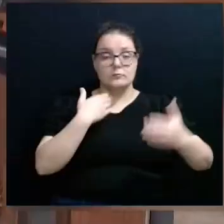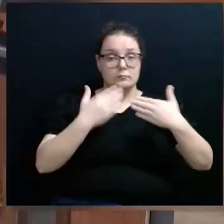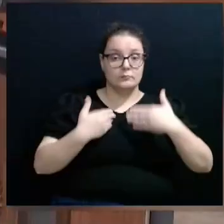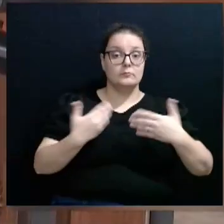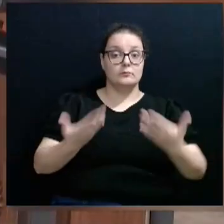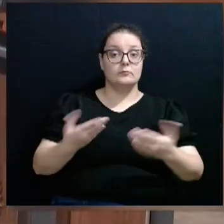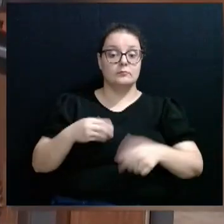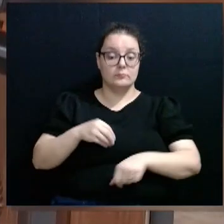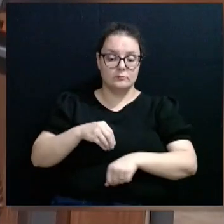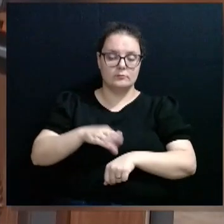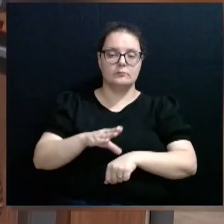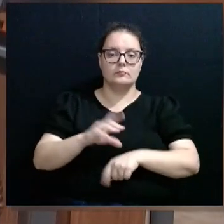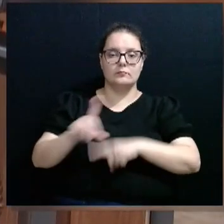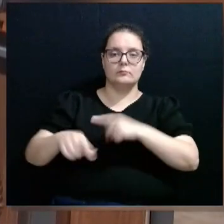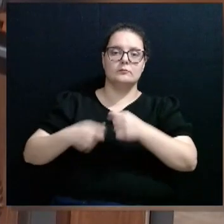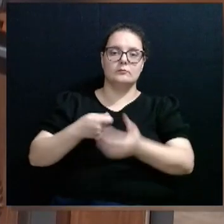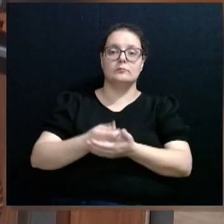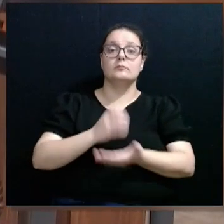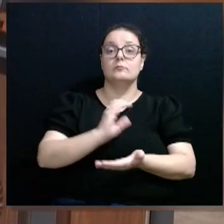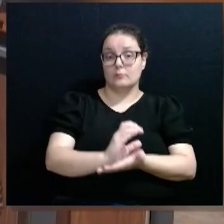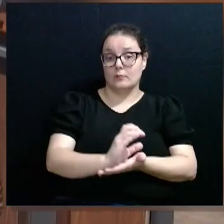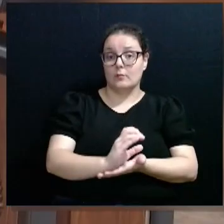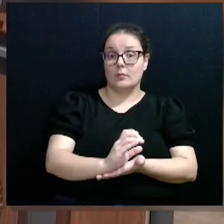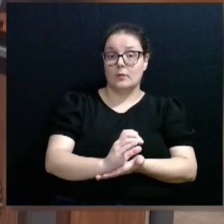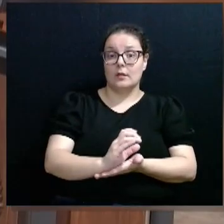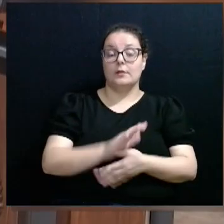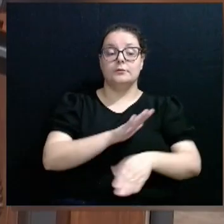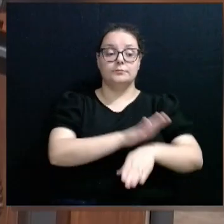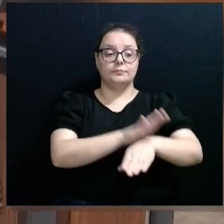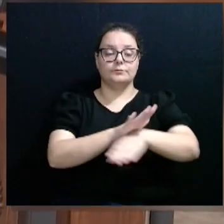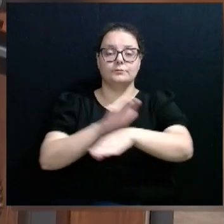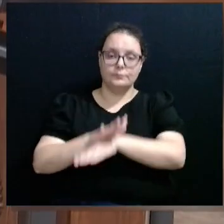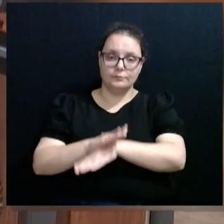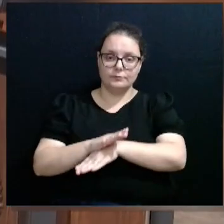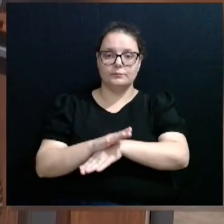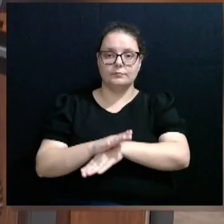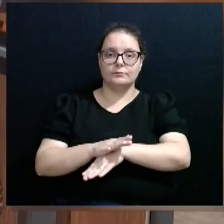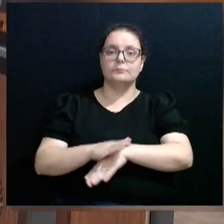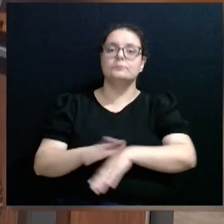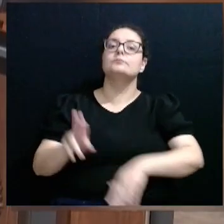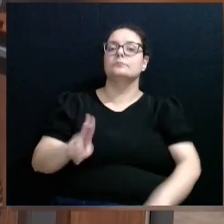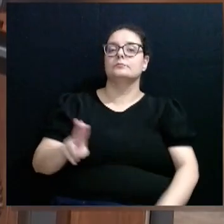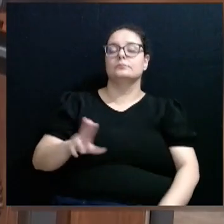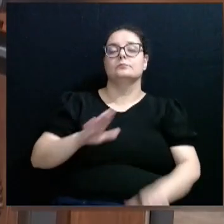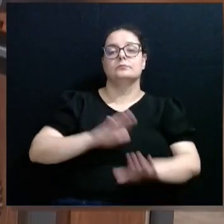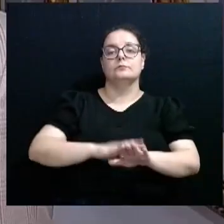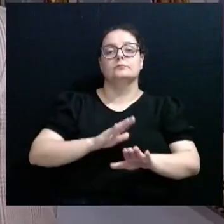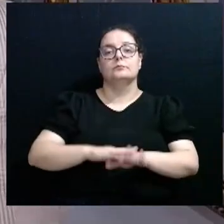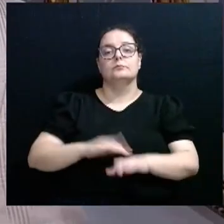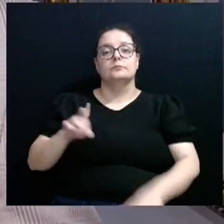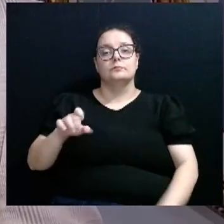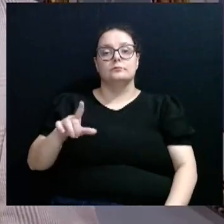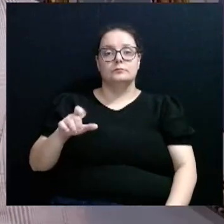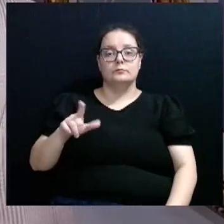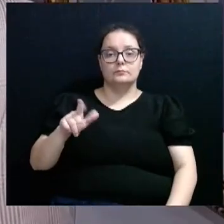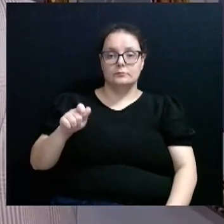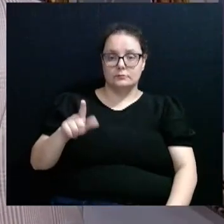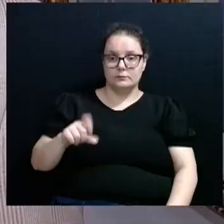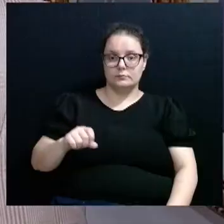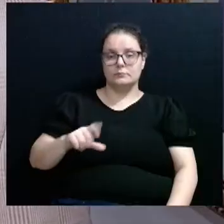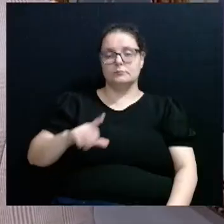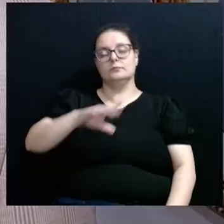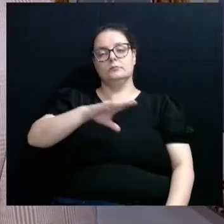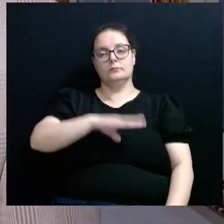emendas parlamentares para auxiliar na implementação da atividade delegada no município. Hoje, o que